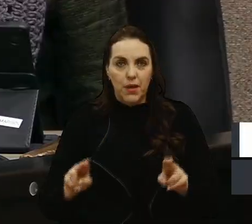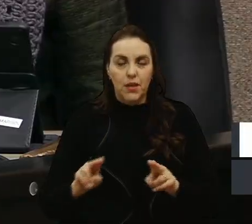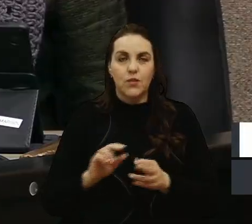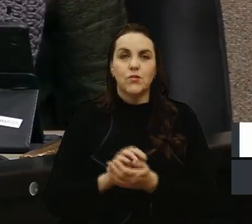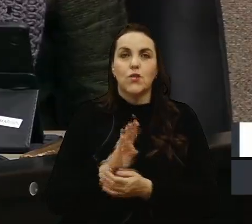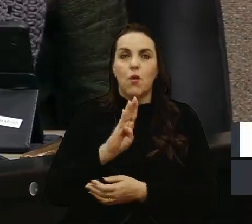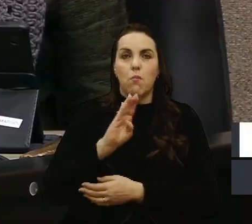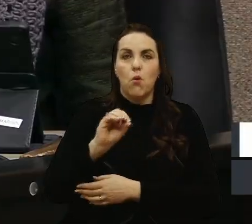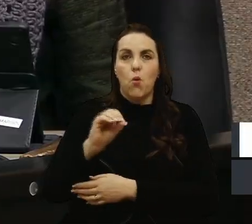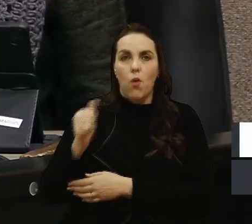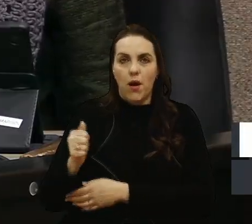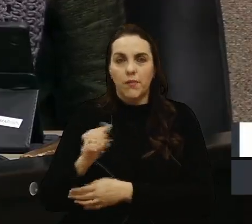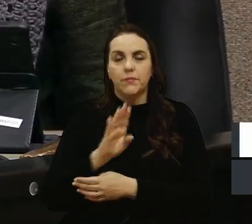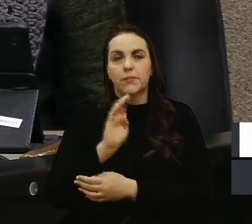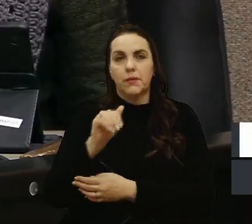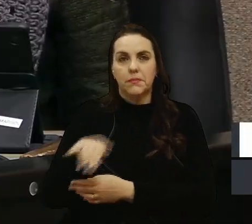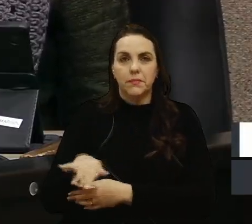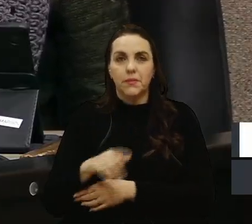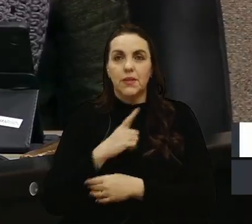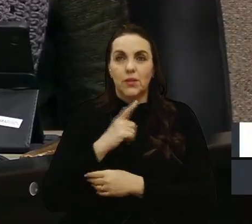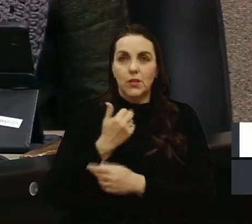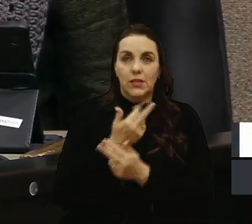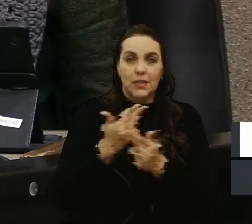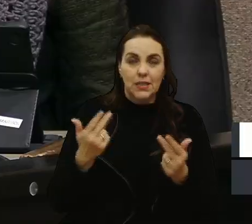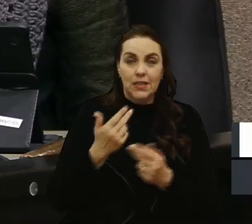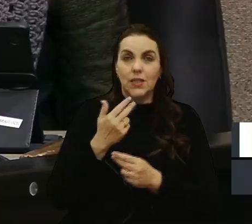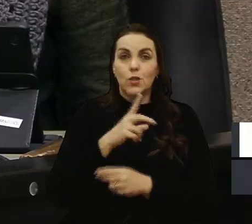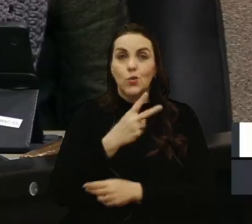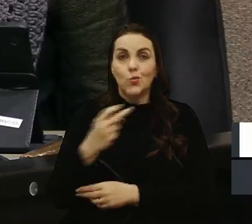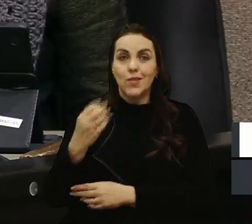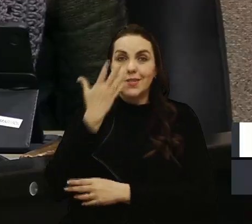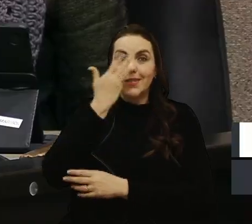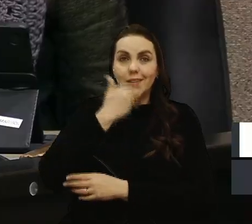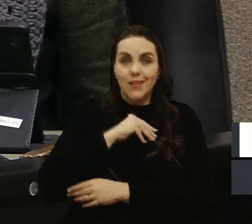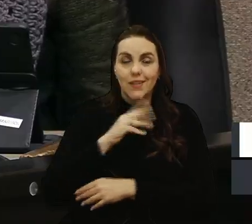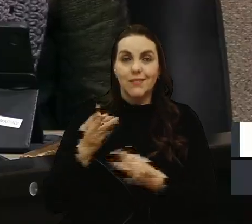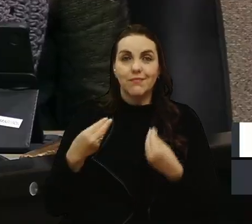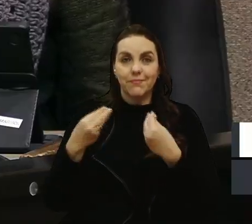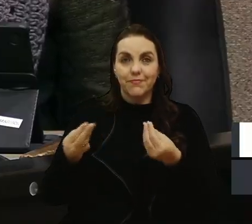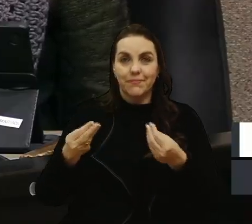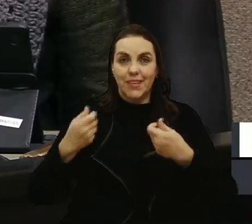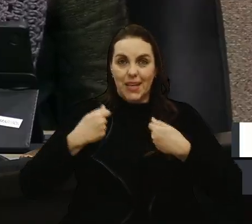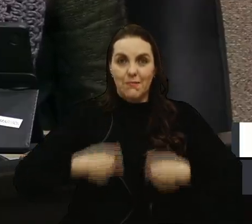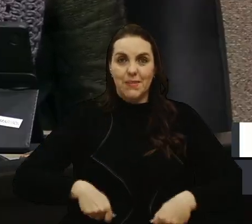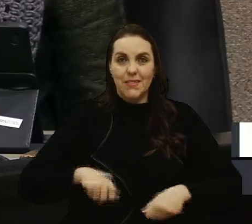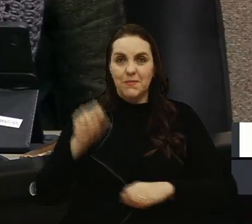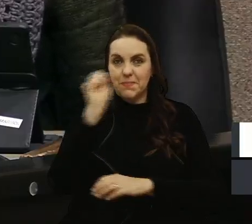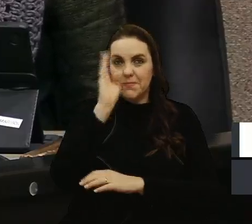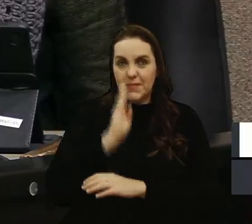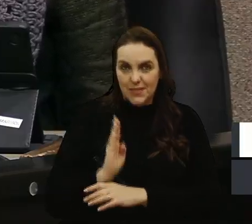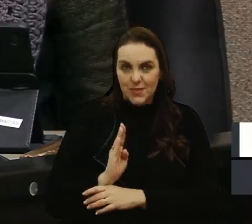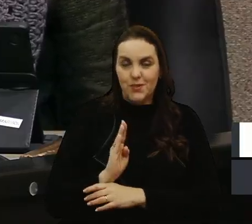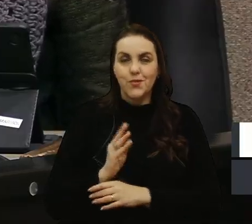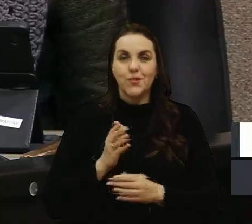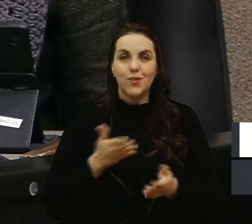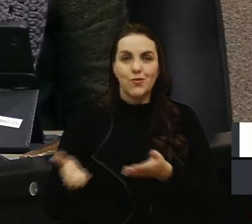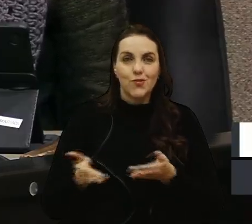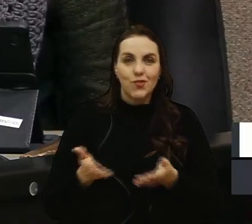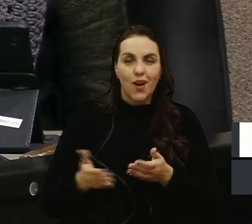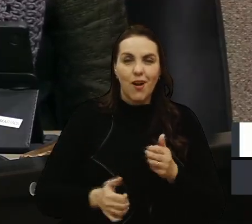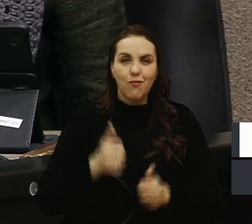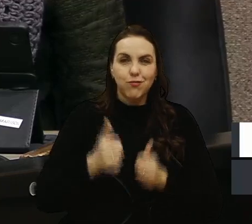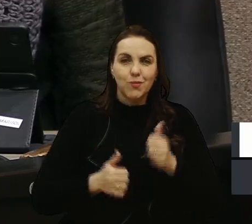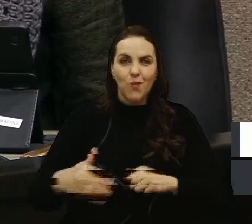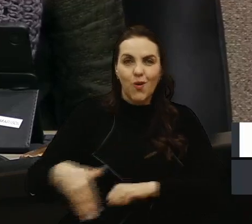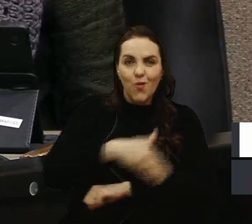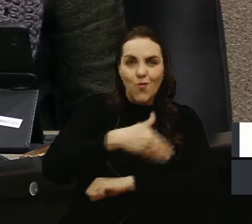onde oportunizou que 200 crianças ganhassem a camiseta, né? Do Brasil e jogassem estilo futebol de rua,